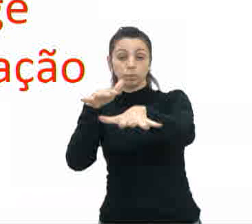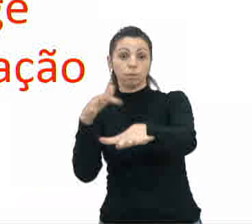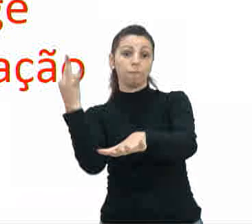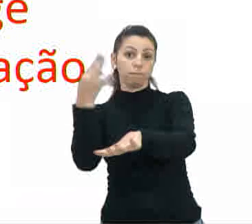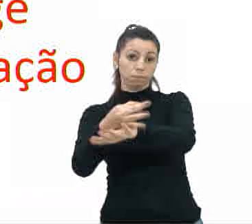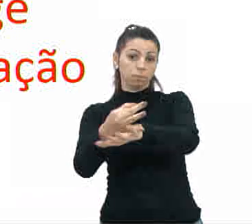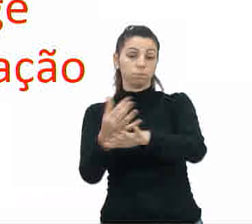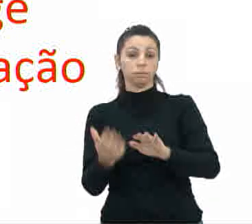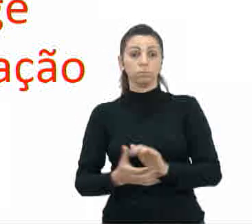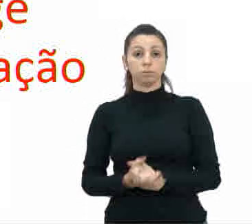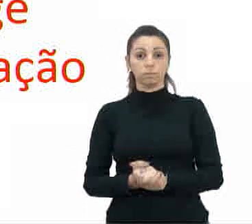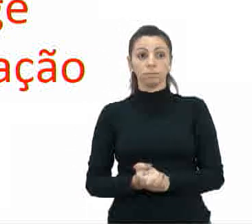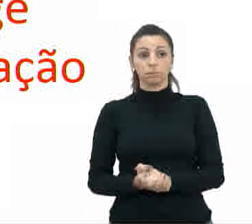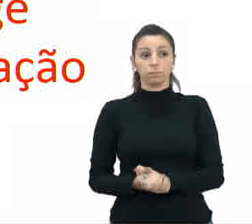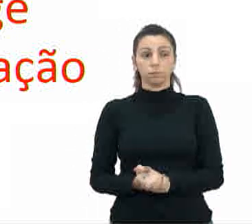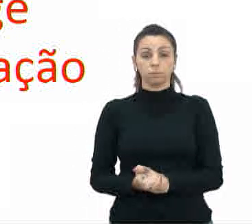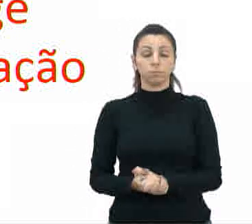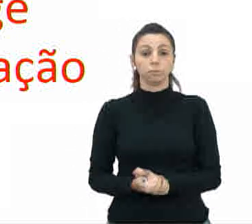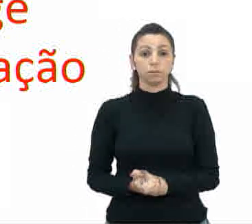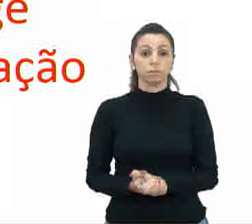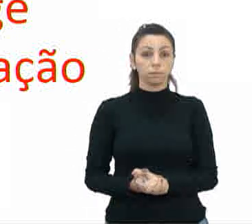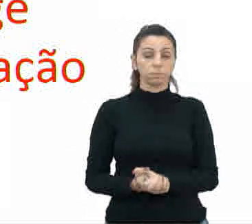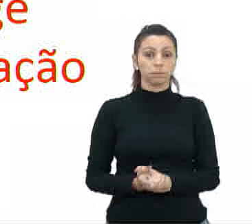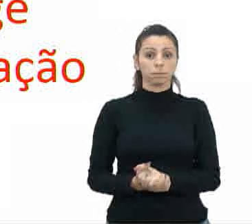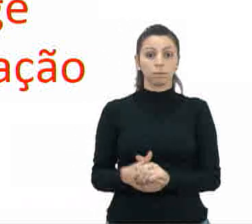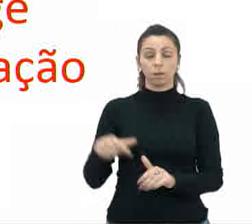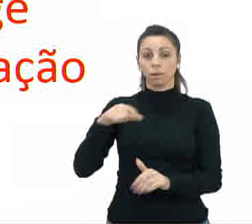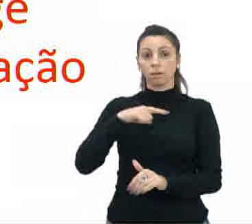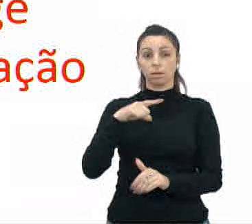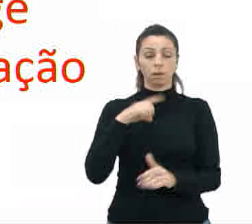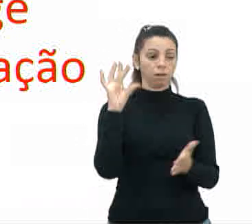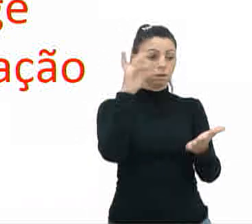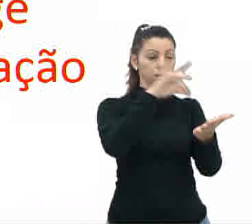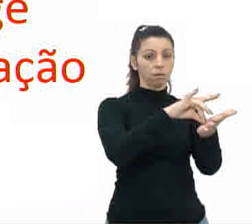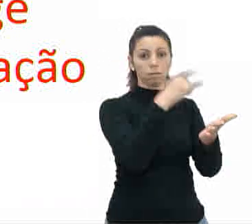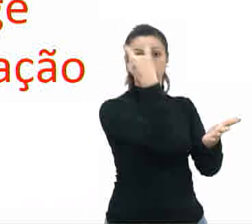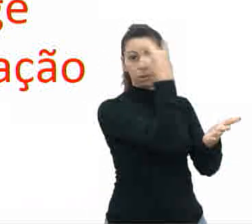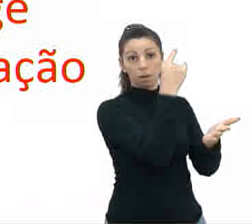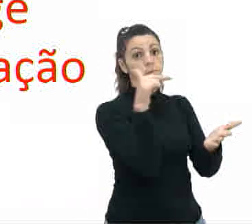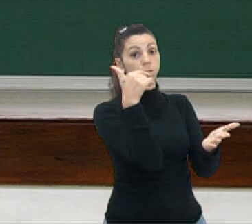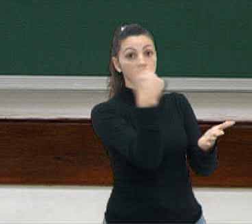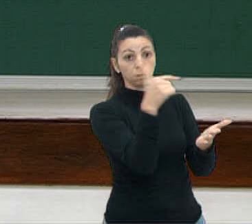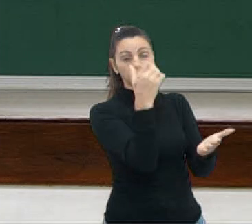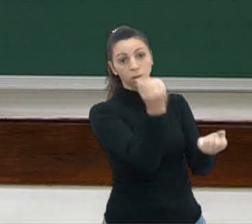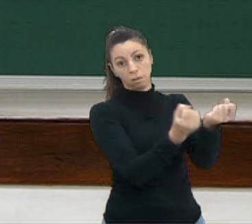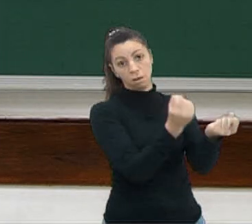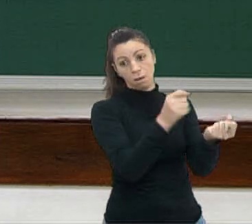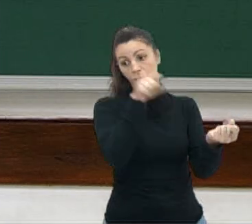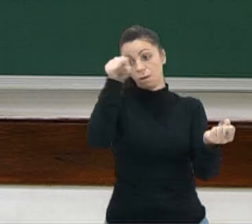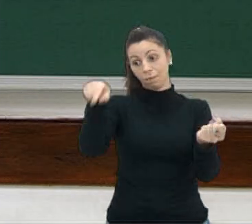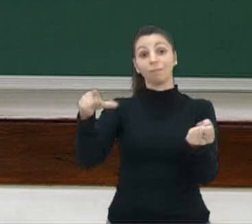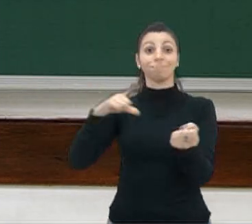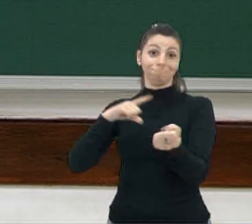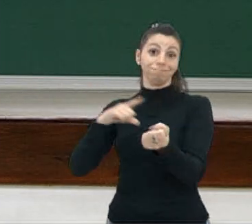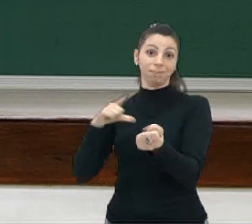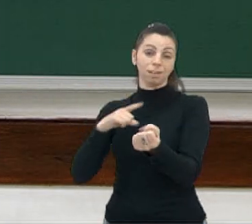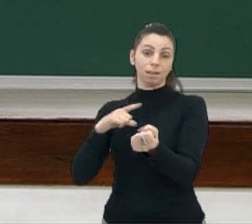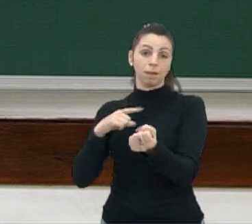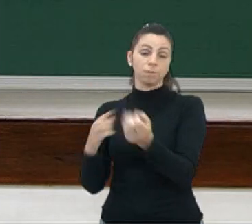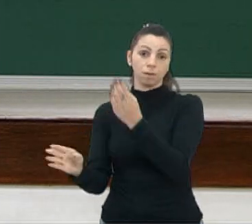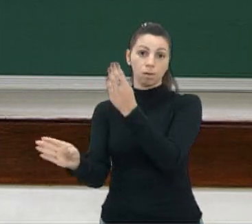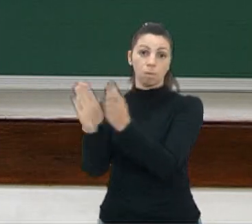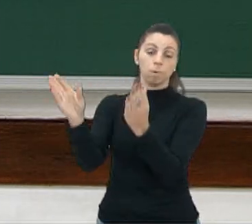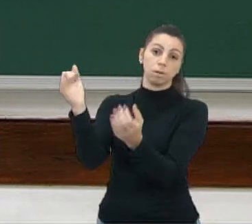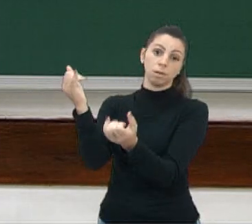Picasso, né? Então, você tem a presença desse carro e ele está falando da questão do trânsito, né? Então, a charge está trabalhando a questão